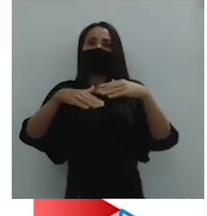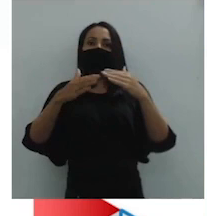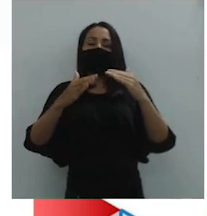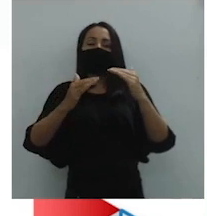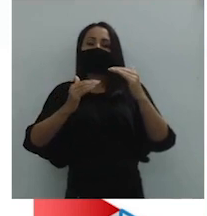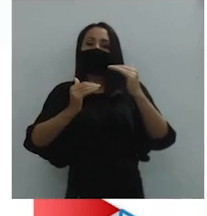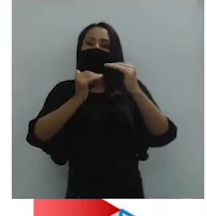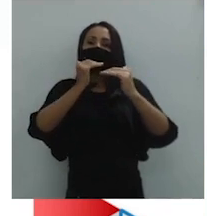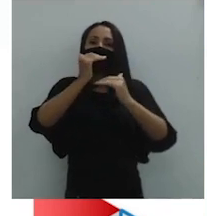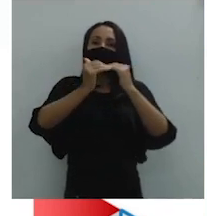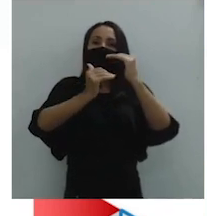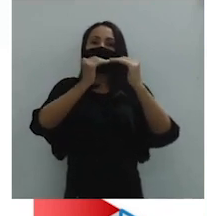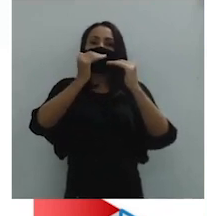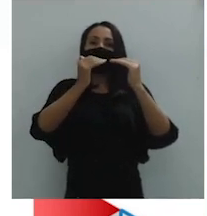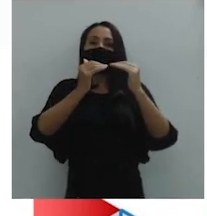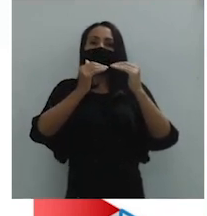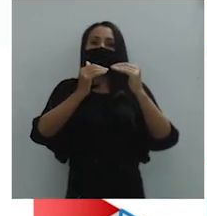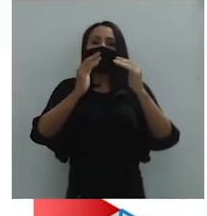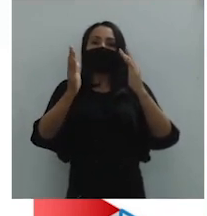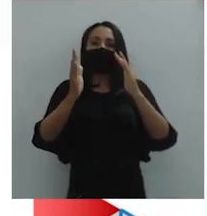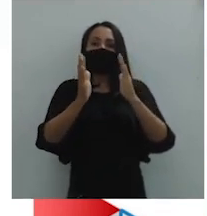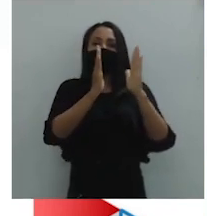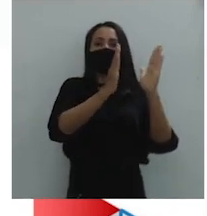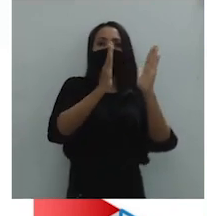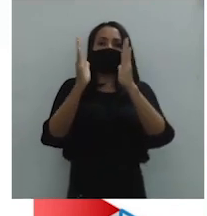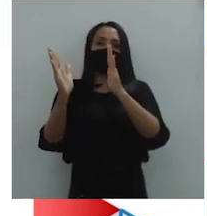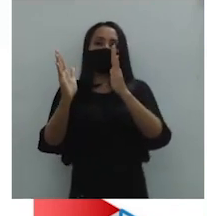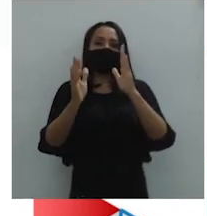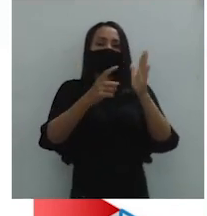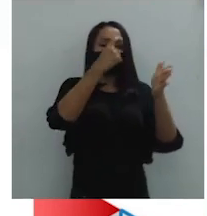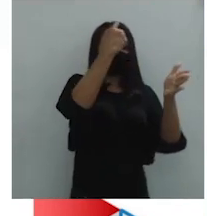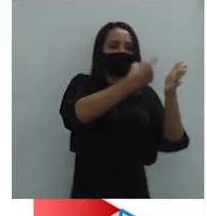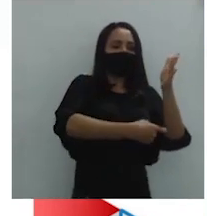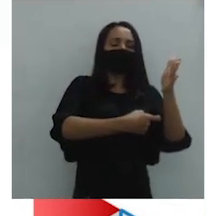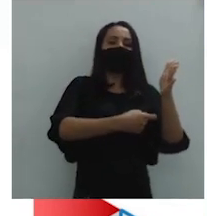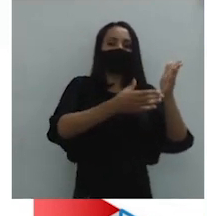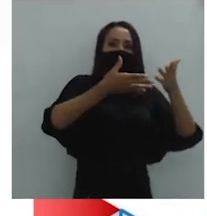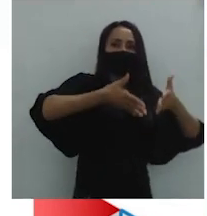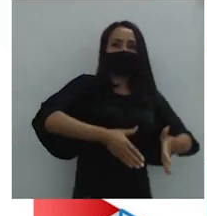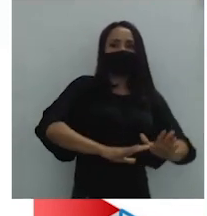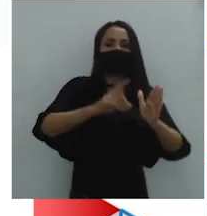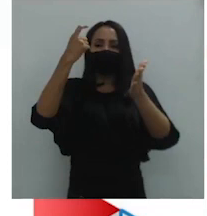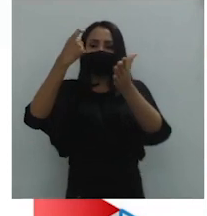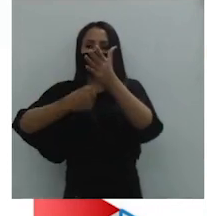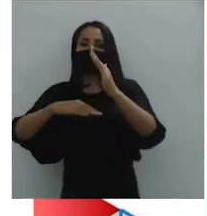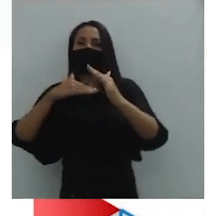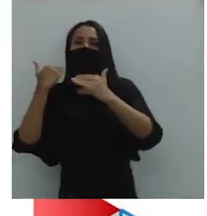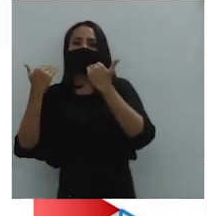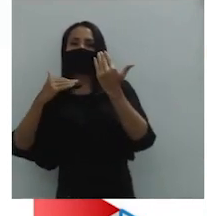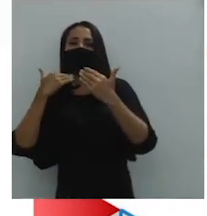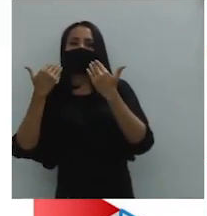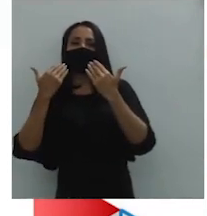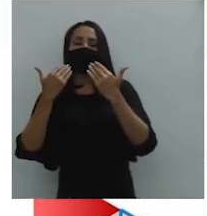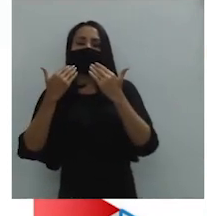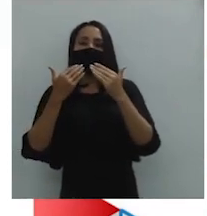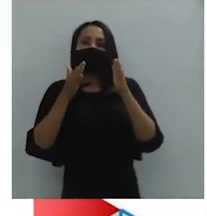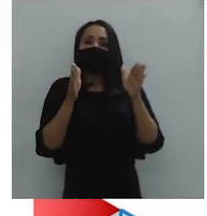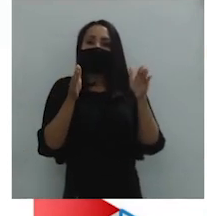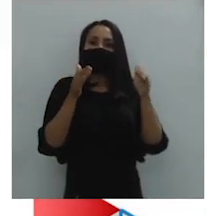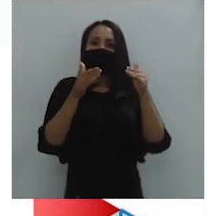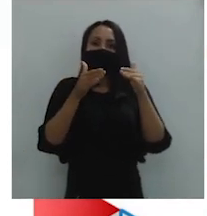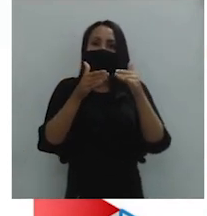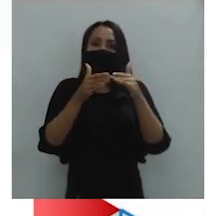ou seja, aquela diferença entre a taxa de natalidade e a taxa de mortalidade, o estreitamento na